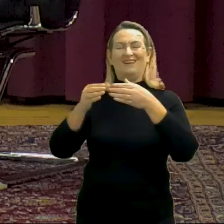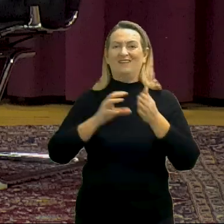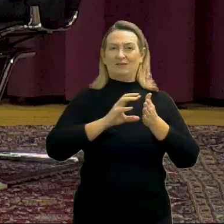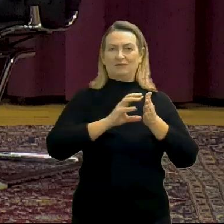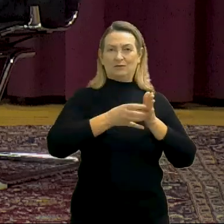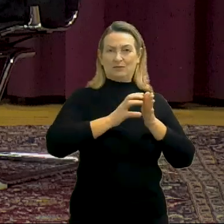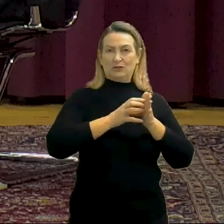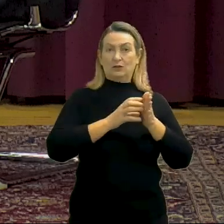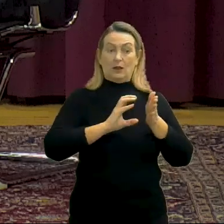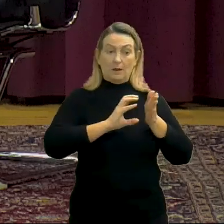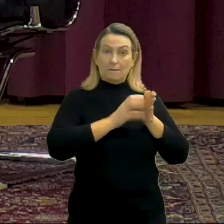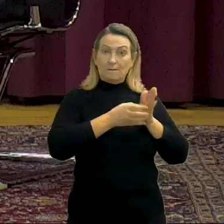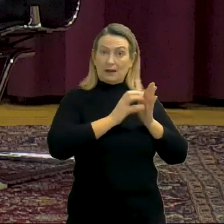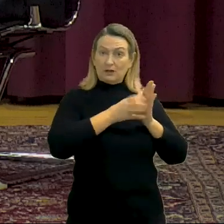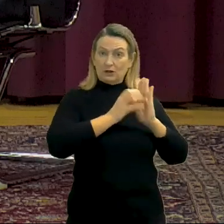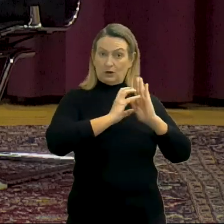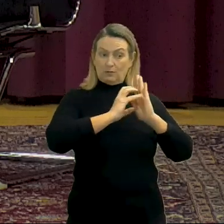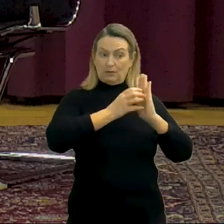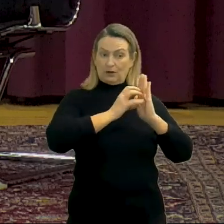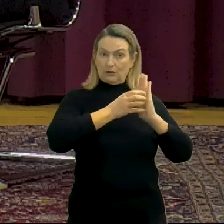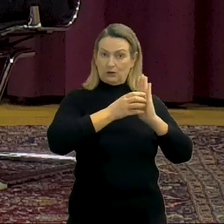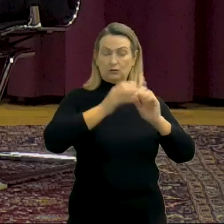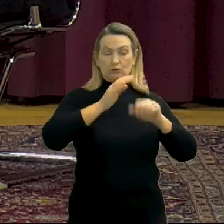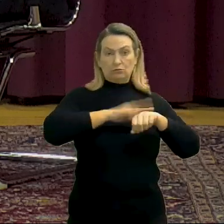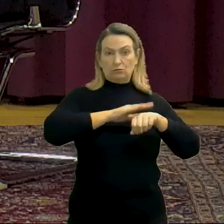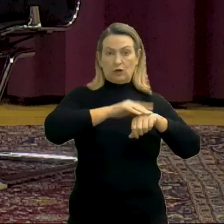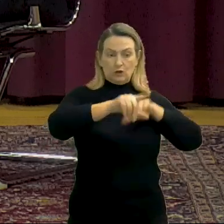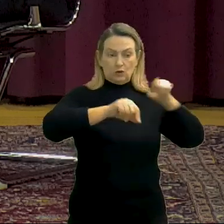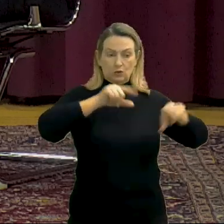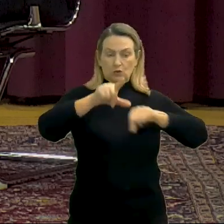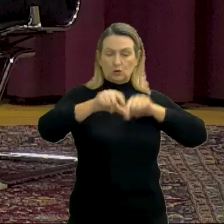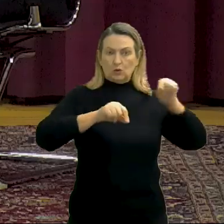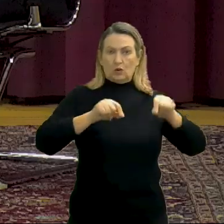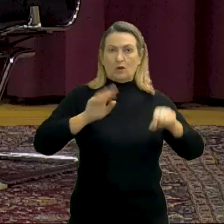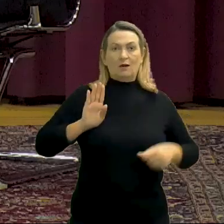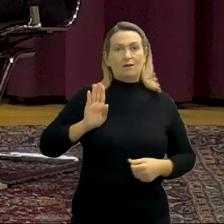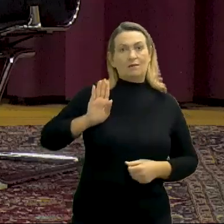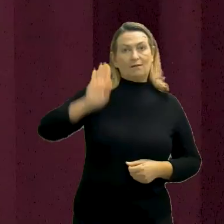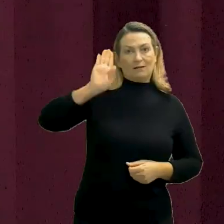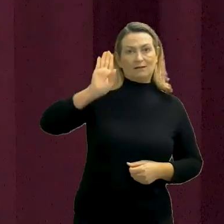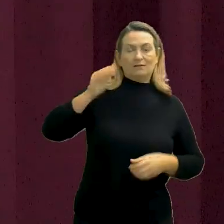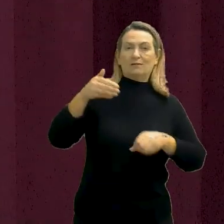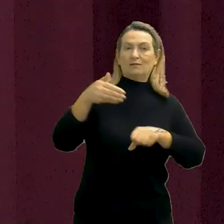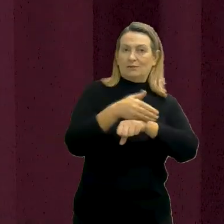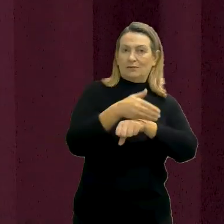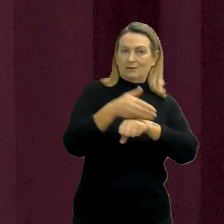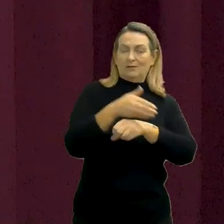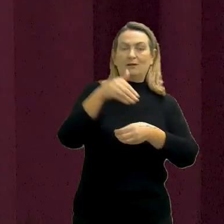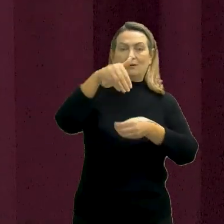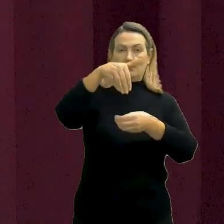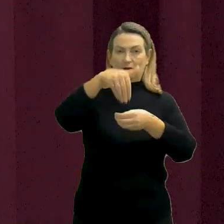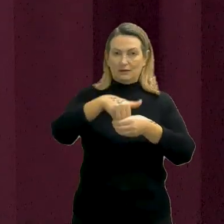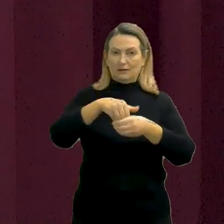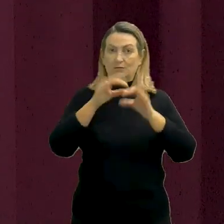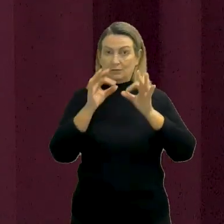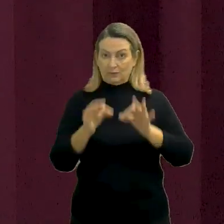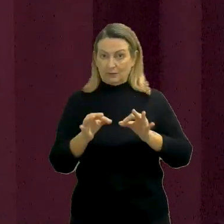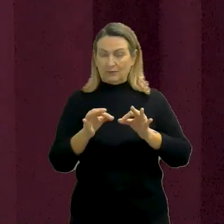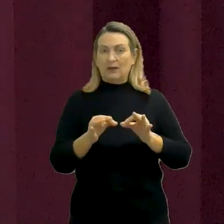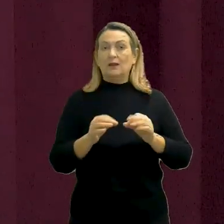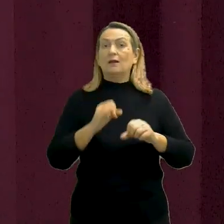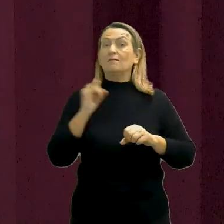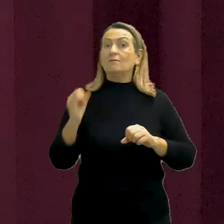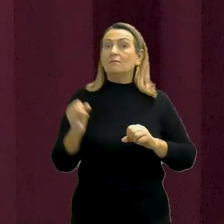partidos escolhem os seus candidatos para participar das eleições correto então é importante que os partidos